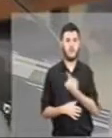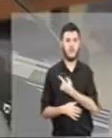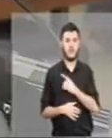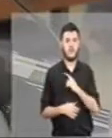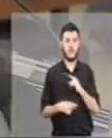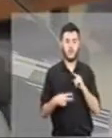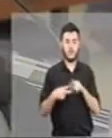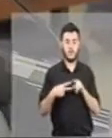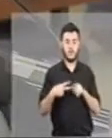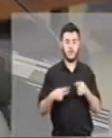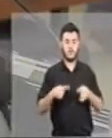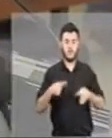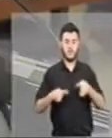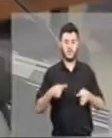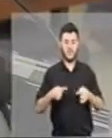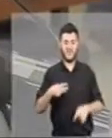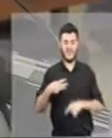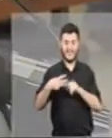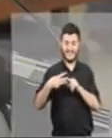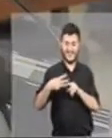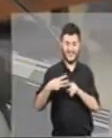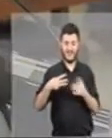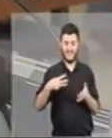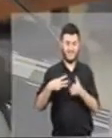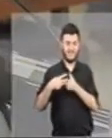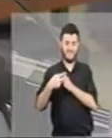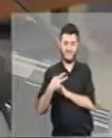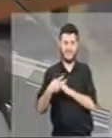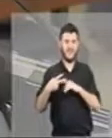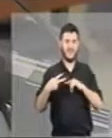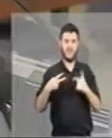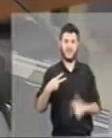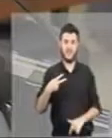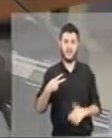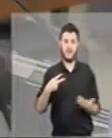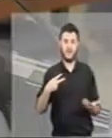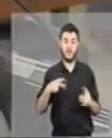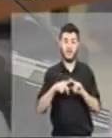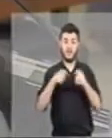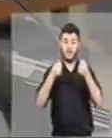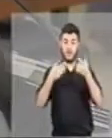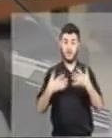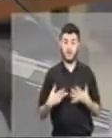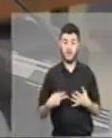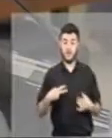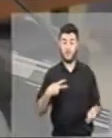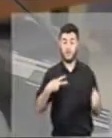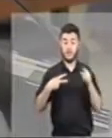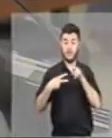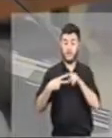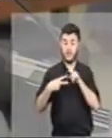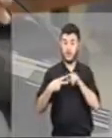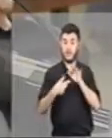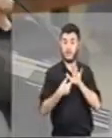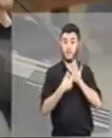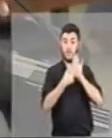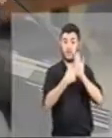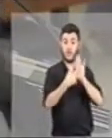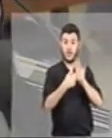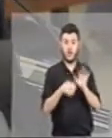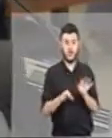Luiz Roberto Barroso. A primeira é a de determinar se o juiz de primeiro grau era ou não era